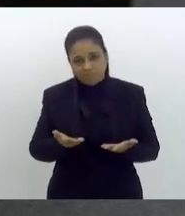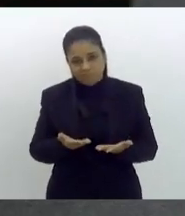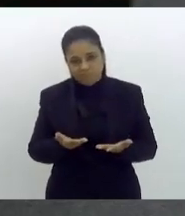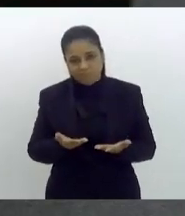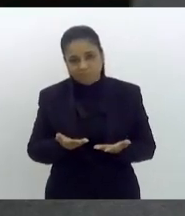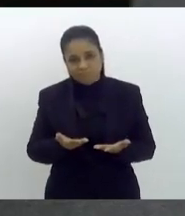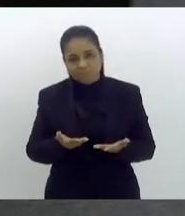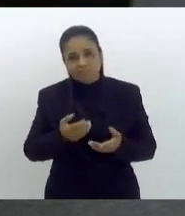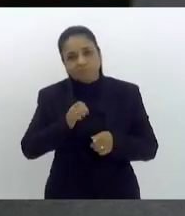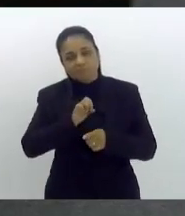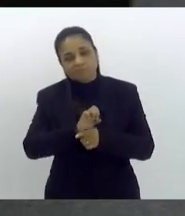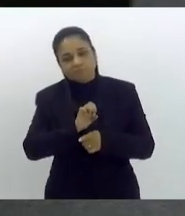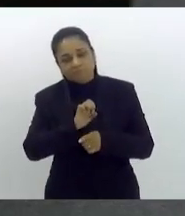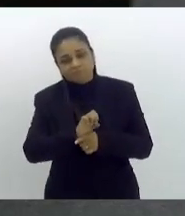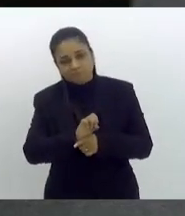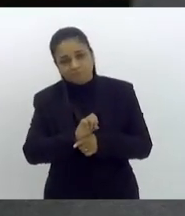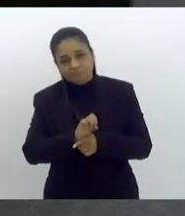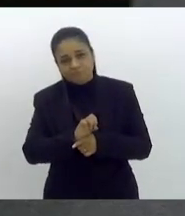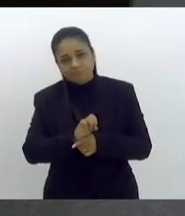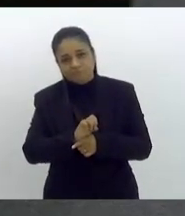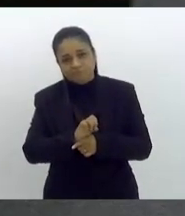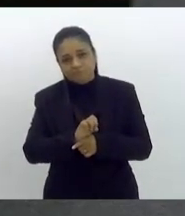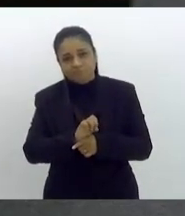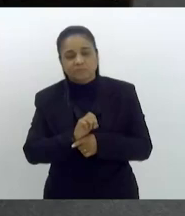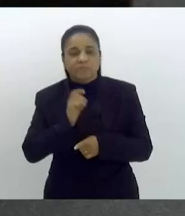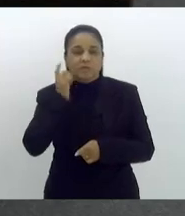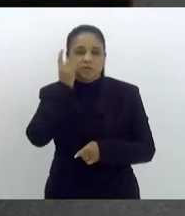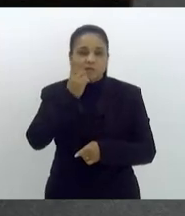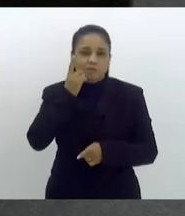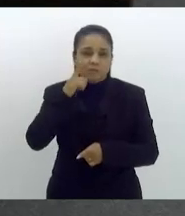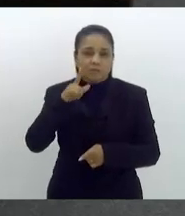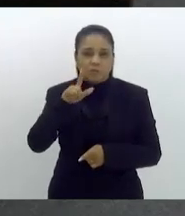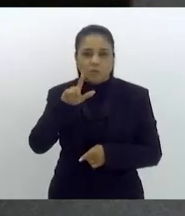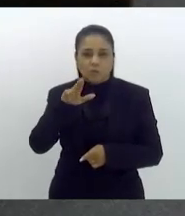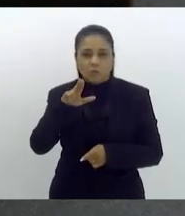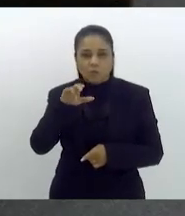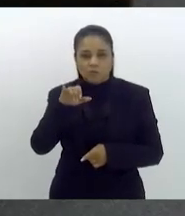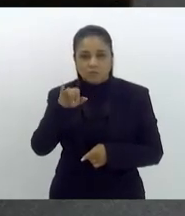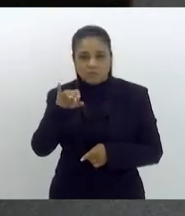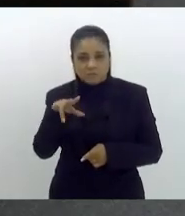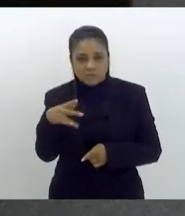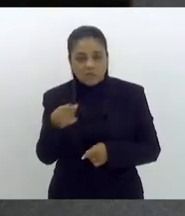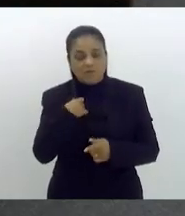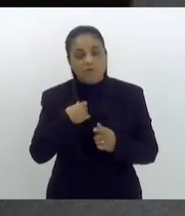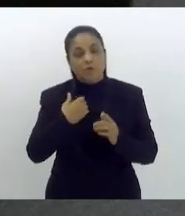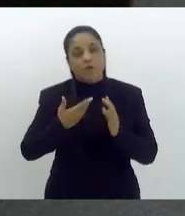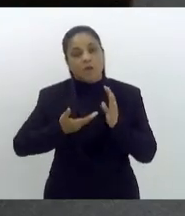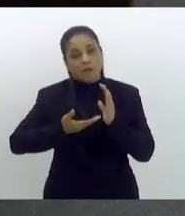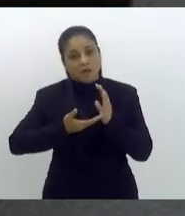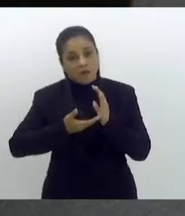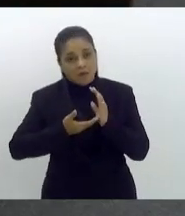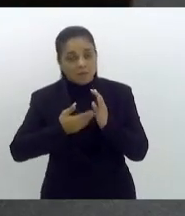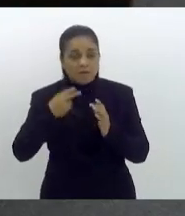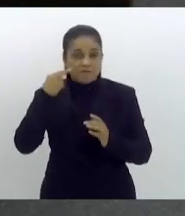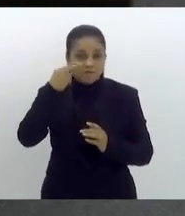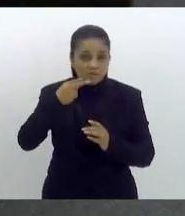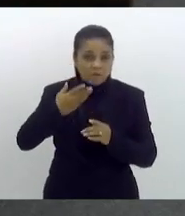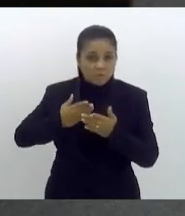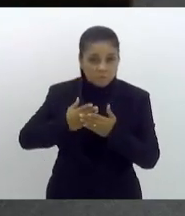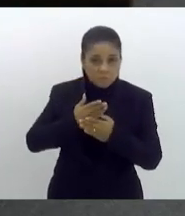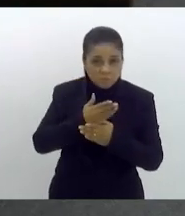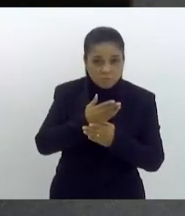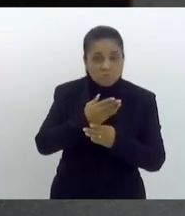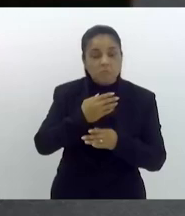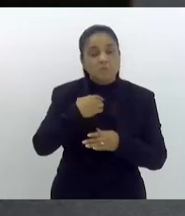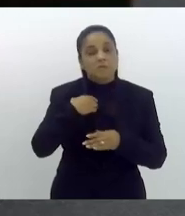no estado na como Deputado Lucinha falou foi aprovado na Câmara dos Vereadores e dos vereadores da cidade do